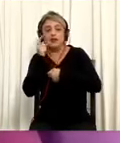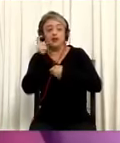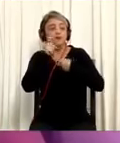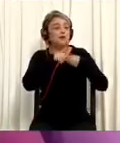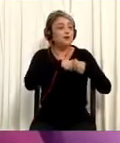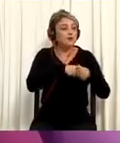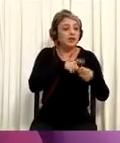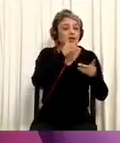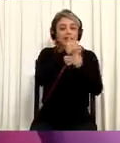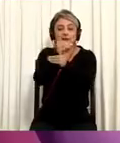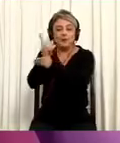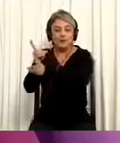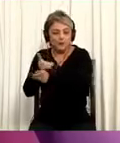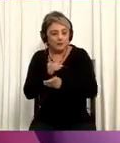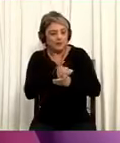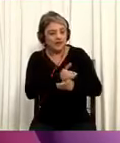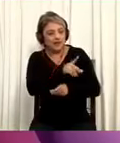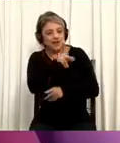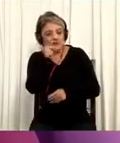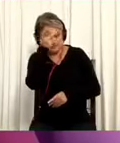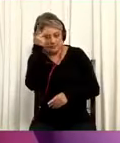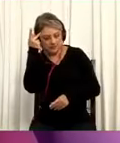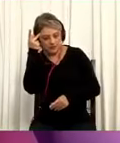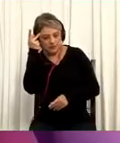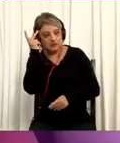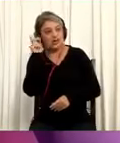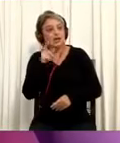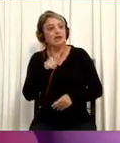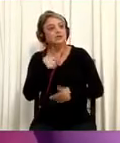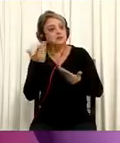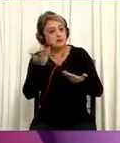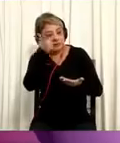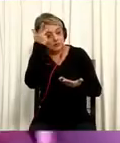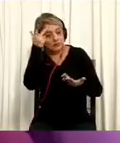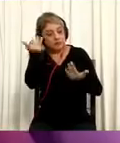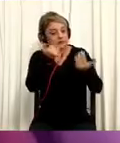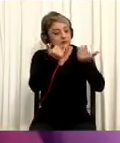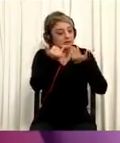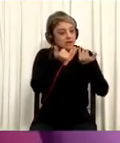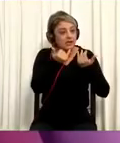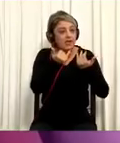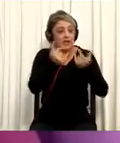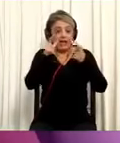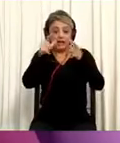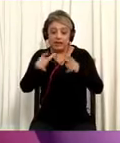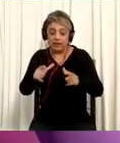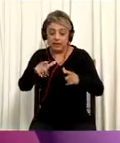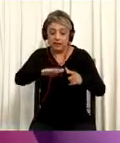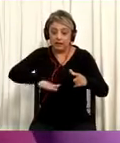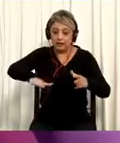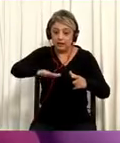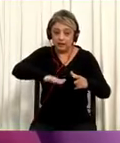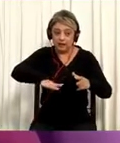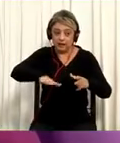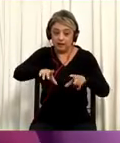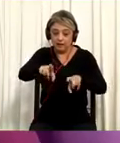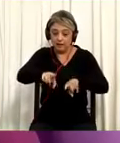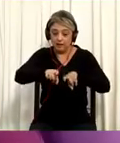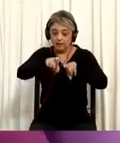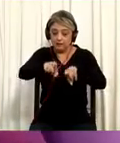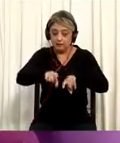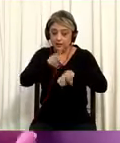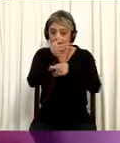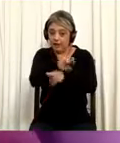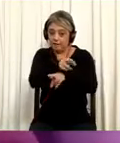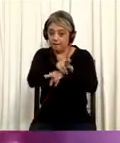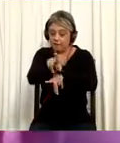viajei, reencontrei essas pessoas, e as pessoas foram assentadas numa área de reforma agrária,